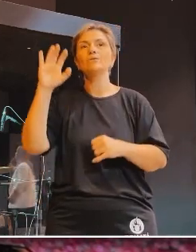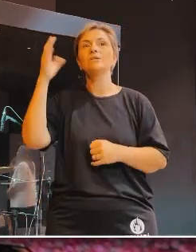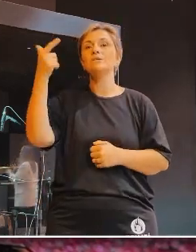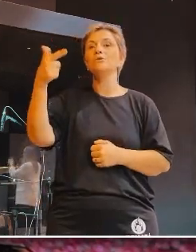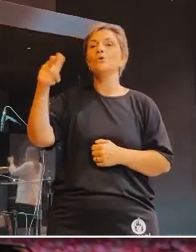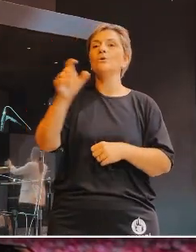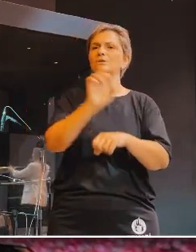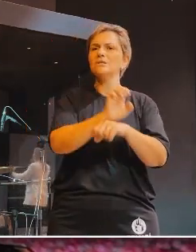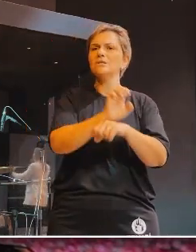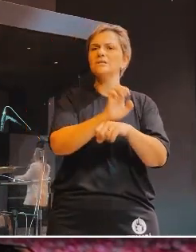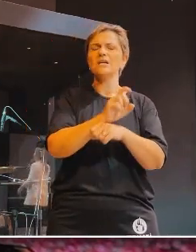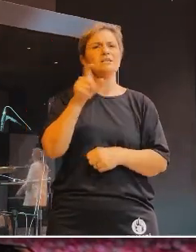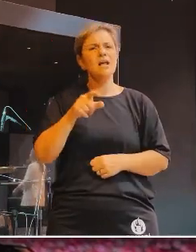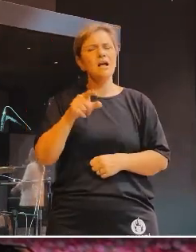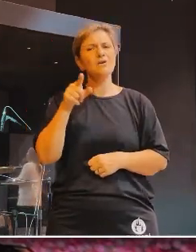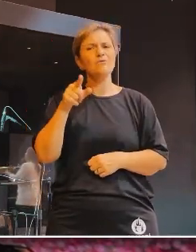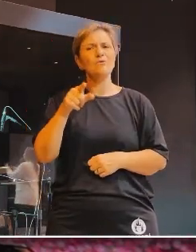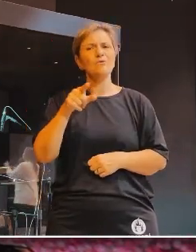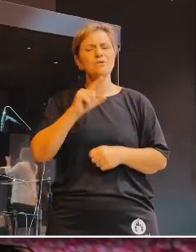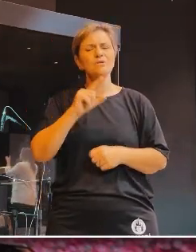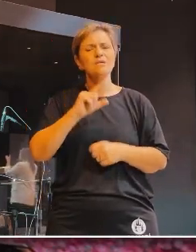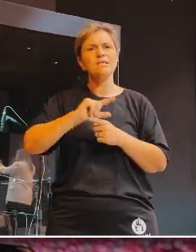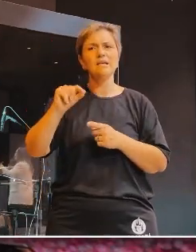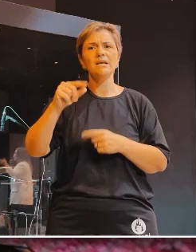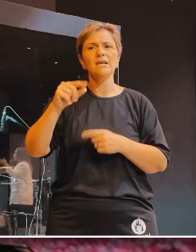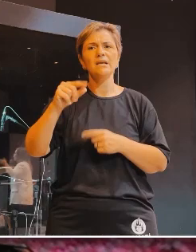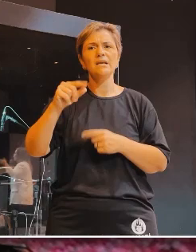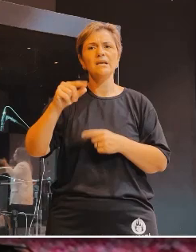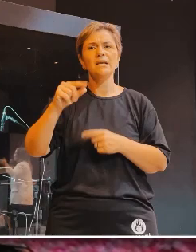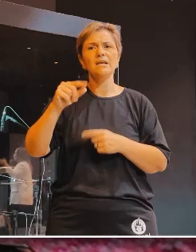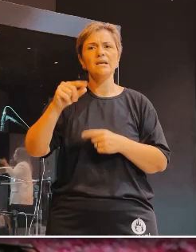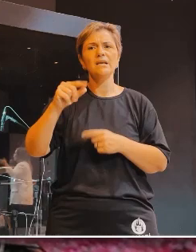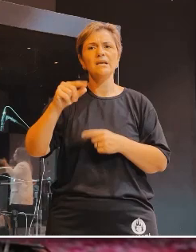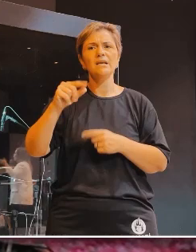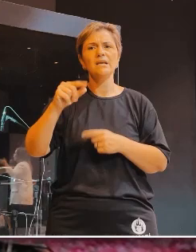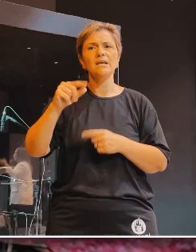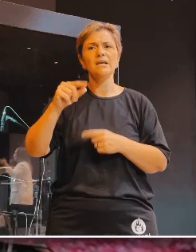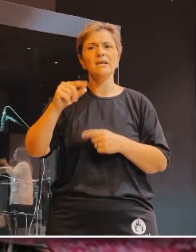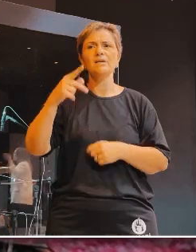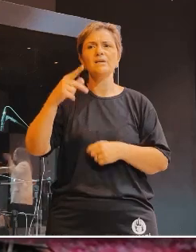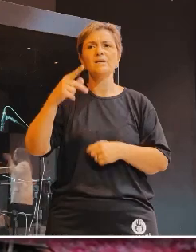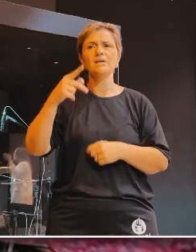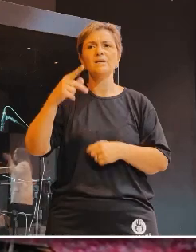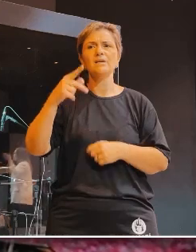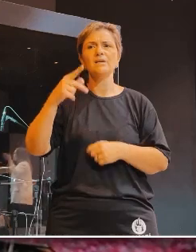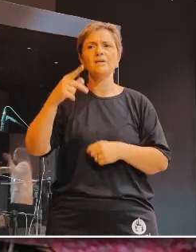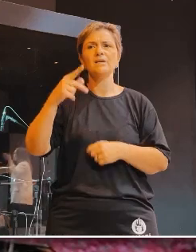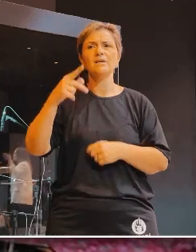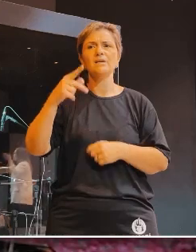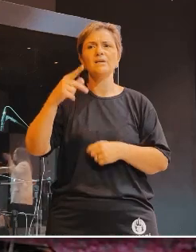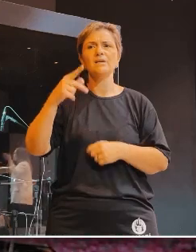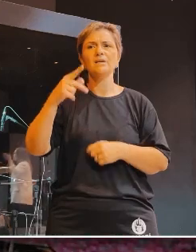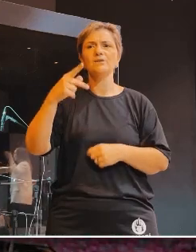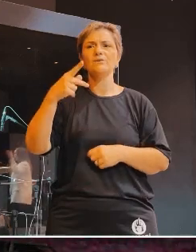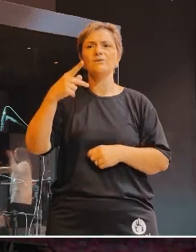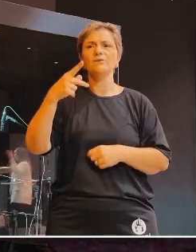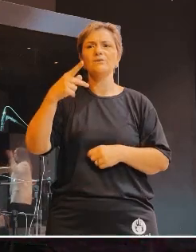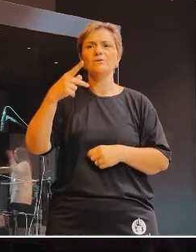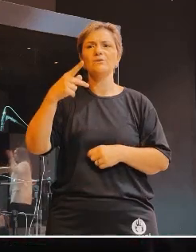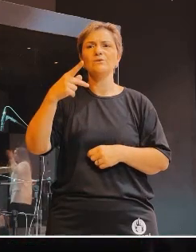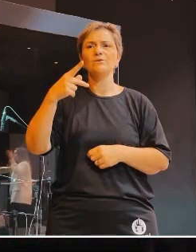estado, será que você sairia do seu conforto para ir ajudar os outros? Ou você teria